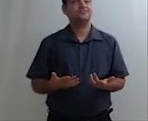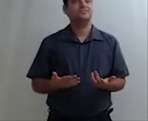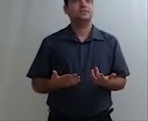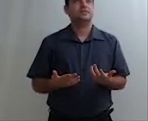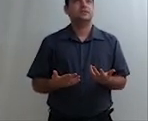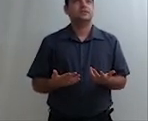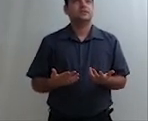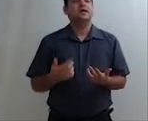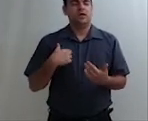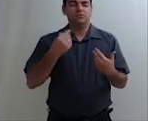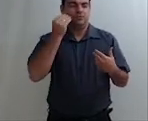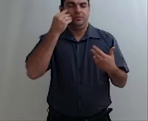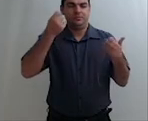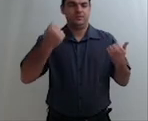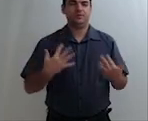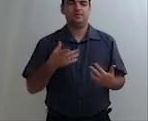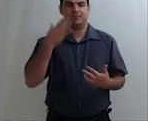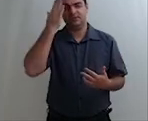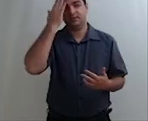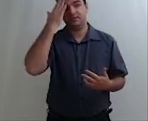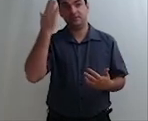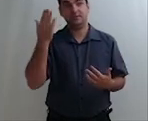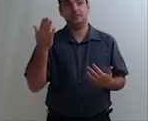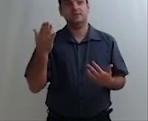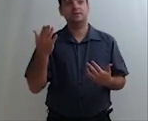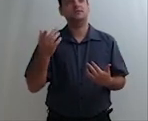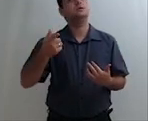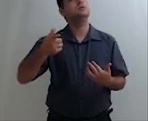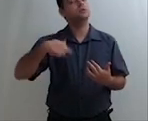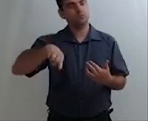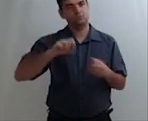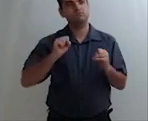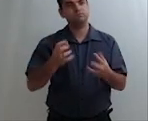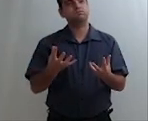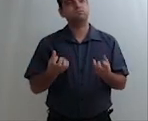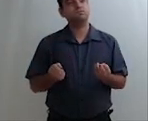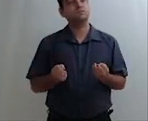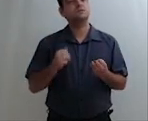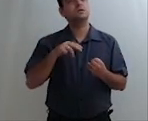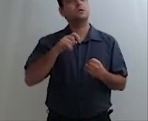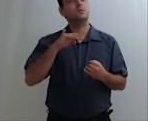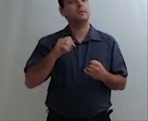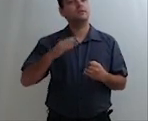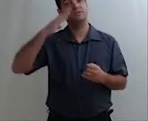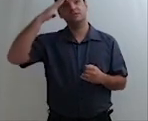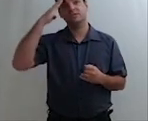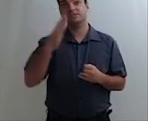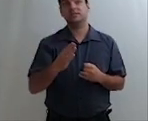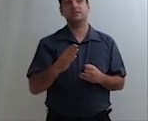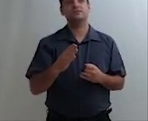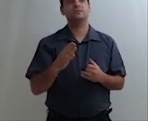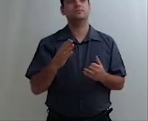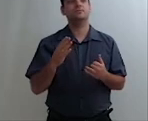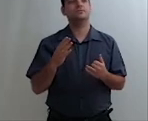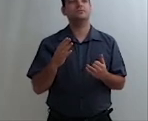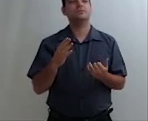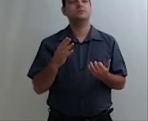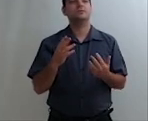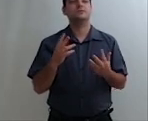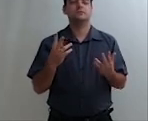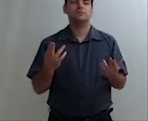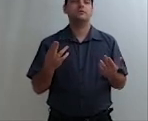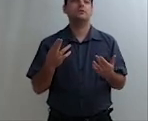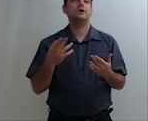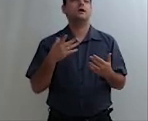ficará demonstrado merece acolhimento no mérito de forma definitiva conforme foi eh deferida